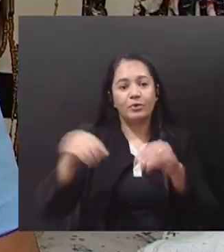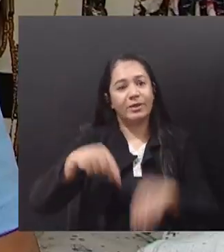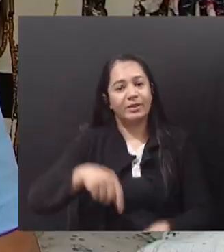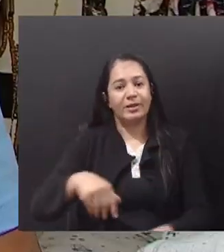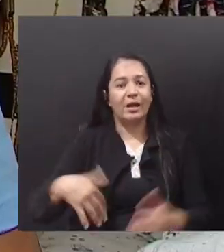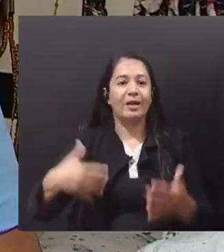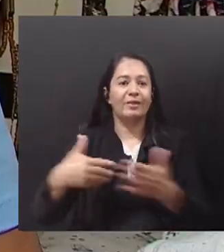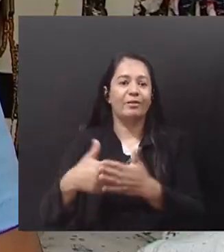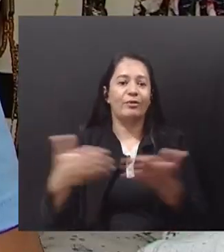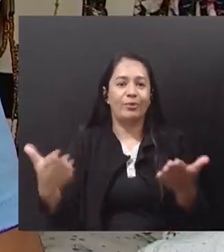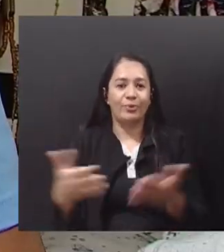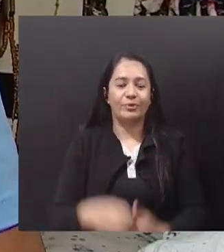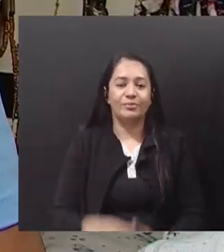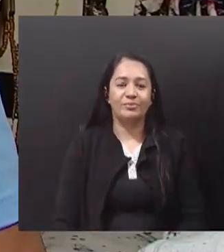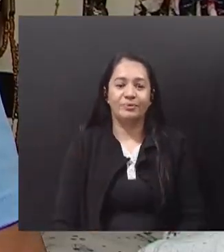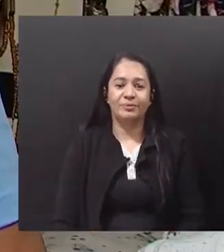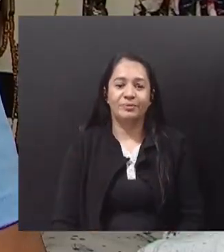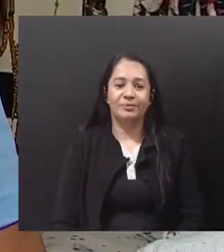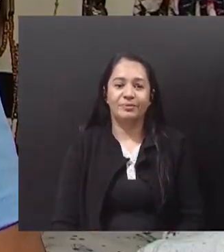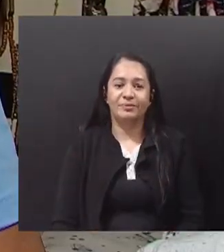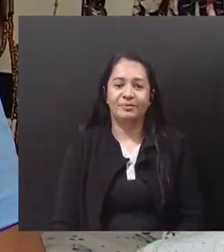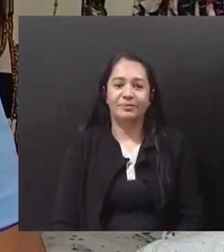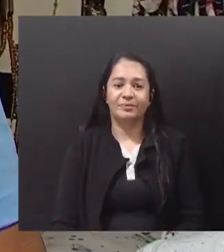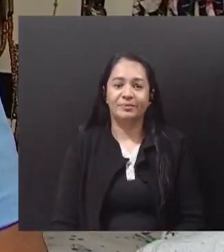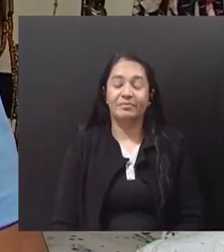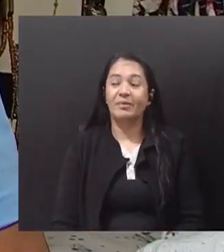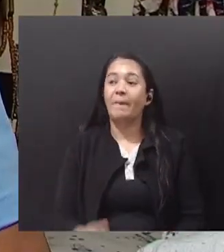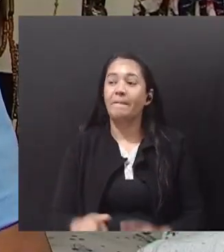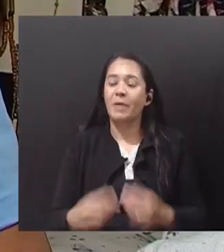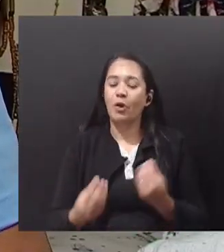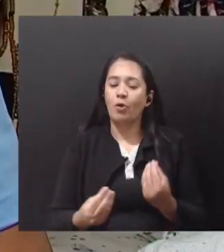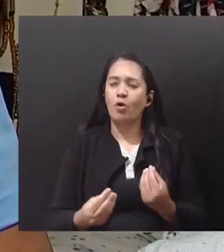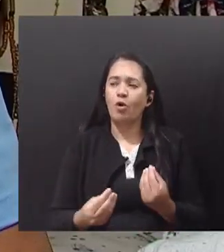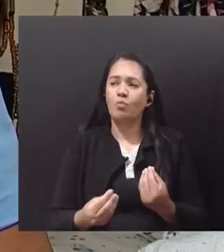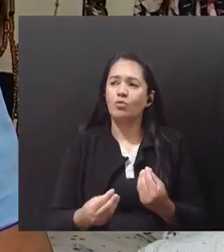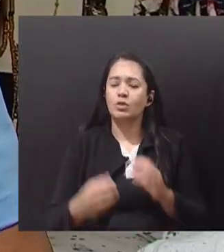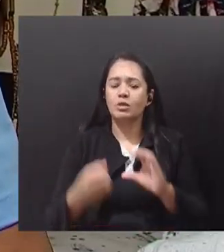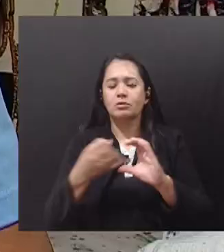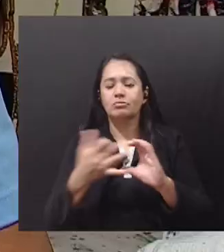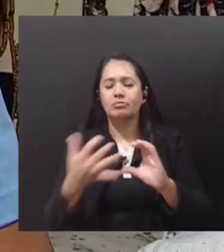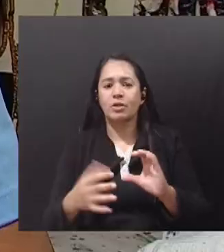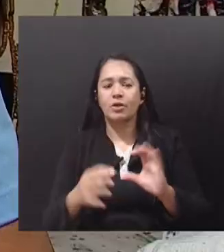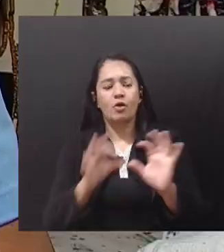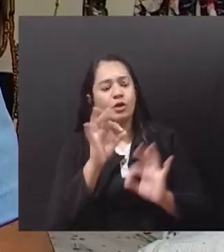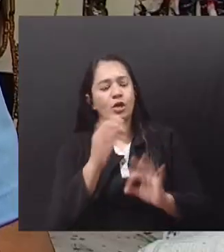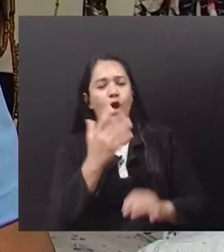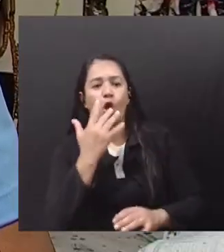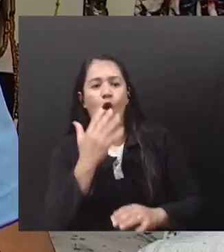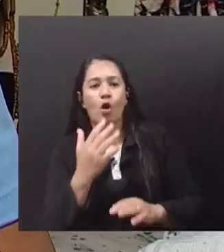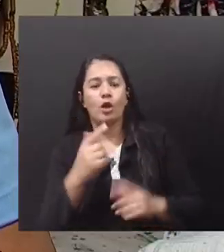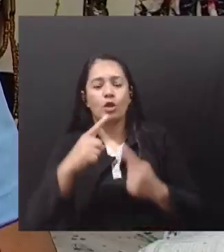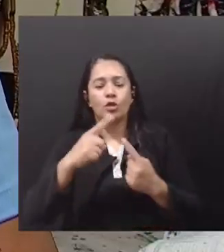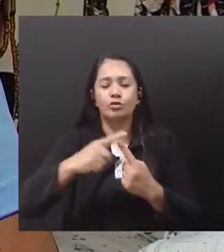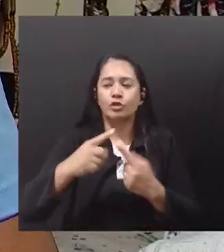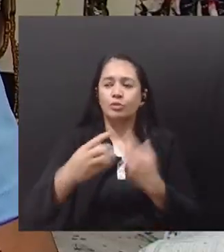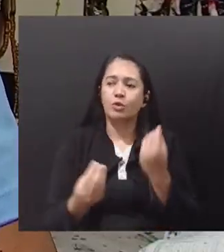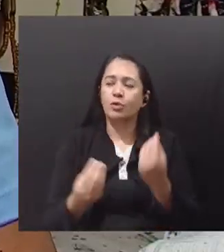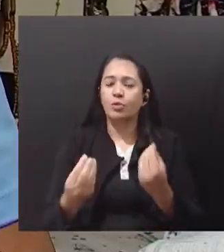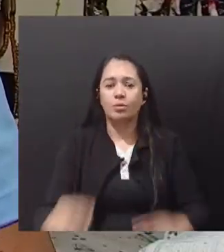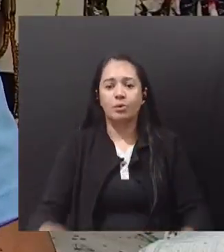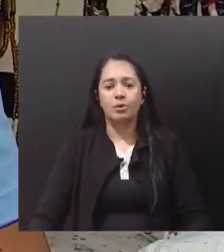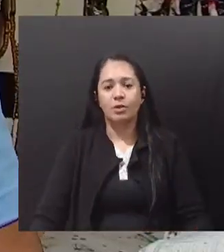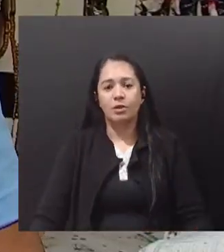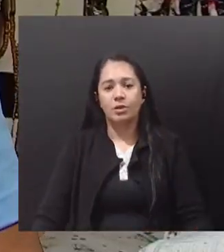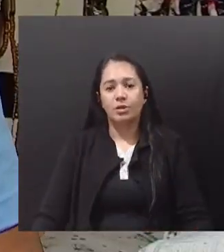hoje. E o bazar, como que é o critério? Você vai organizando por cores, por modelos, como funciona?